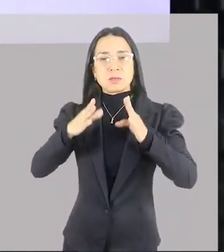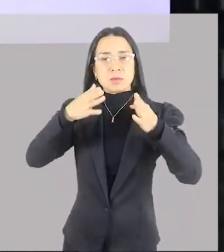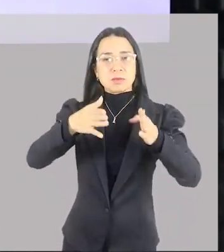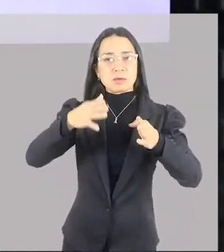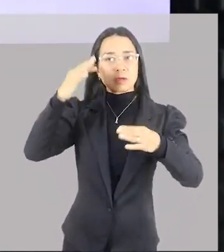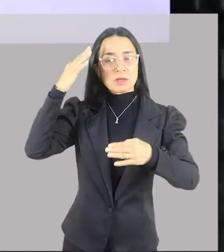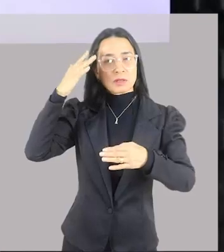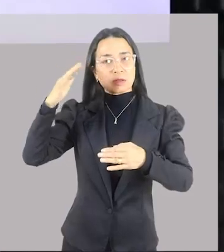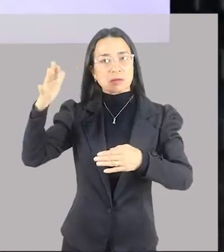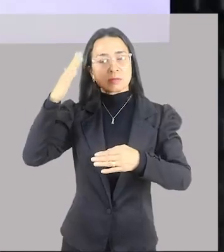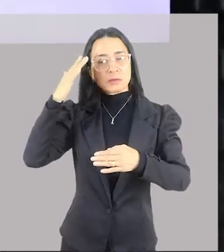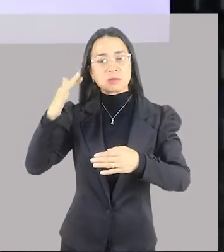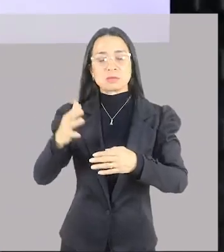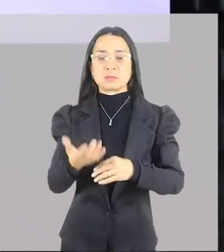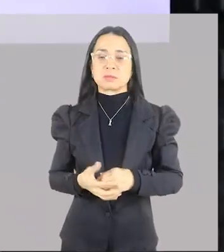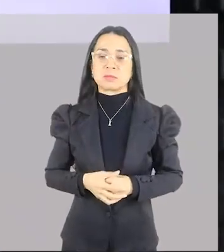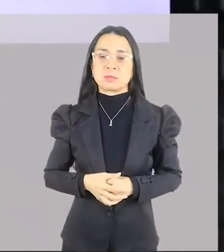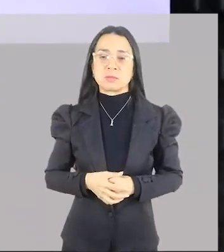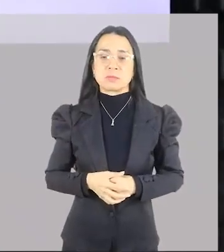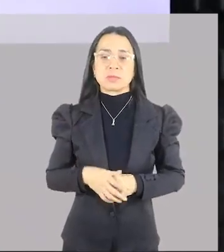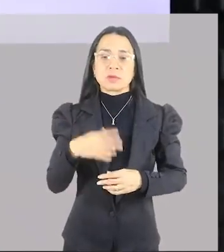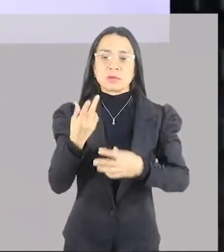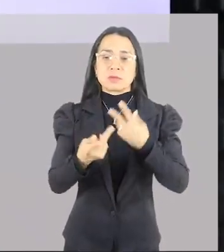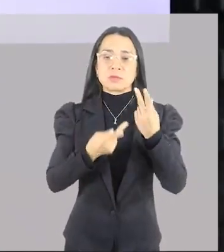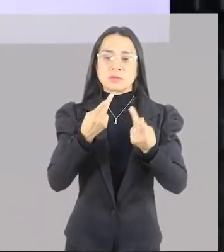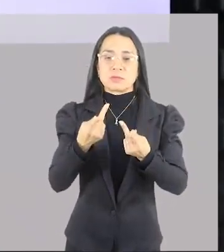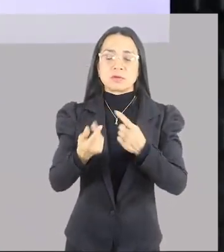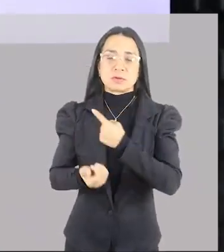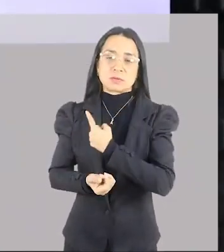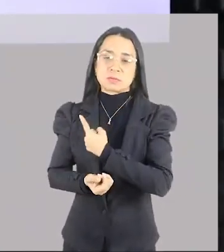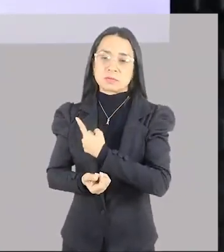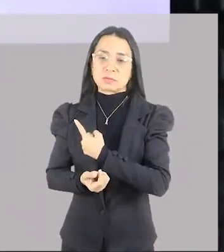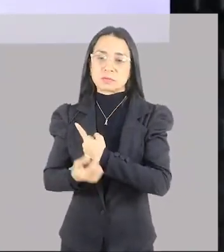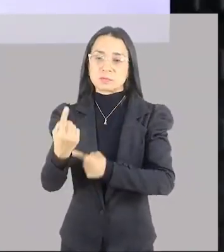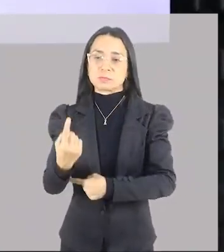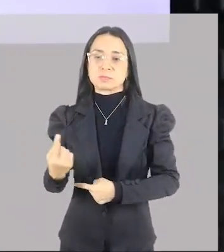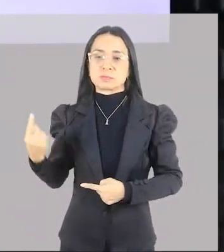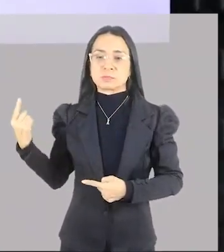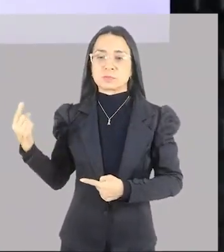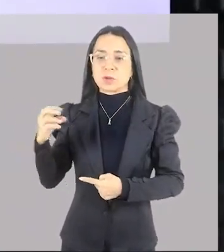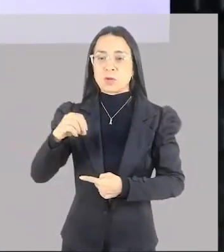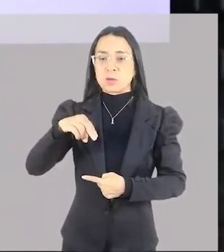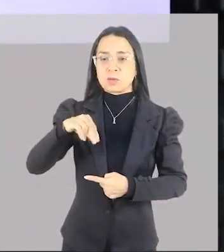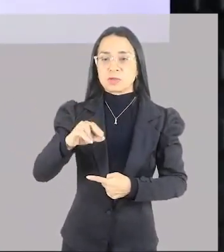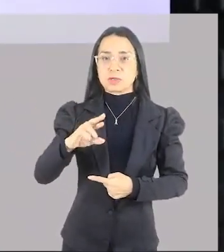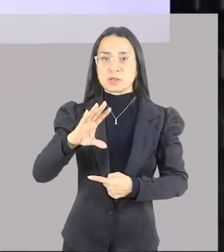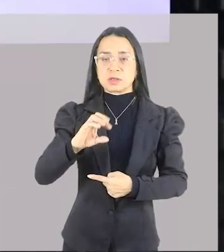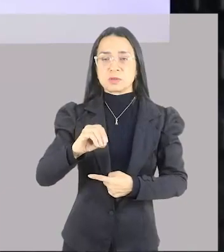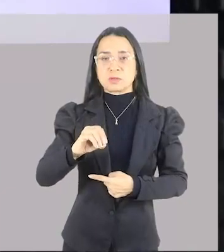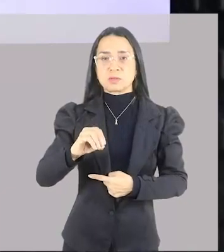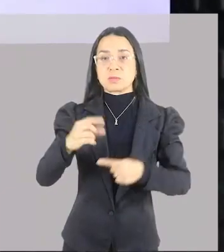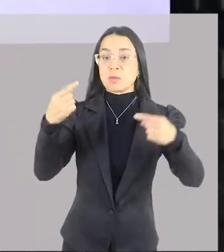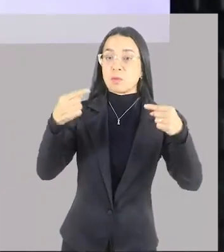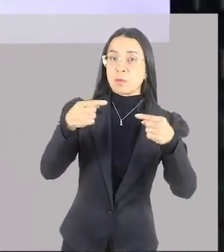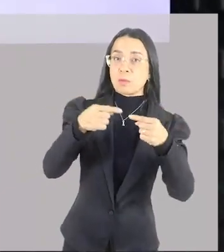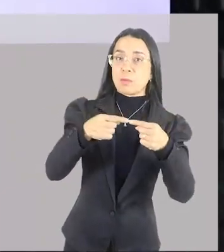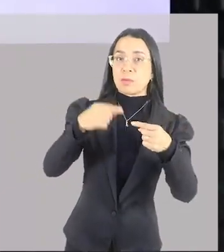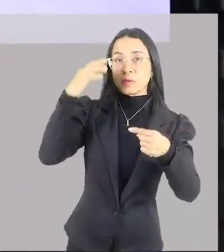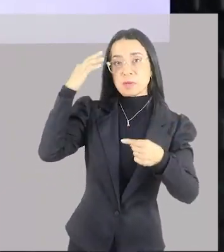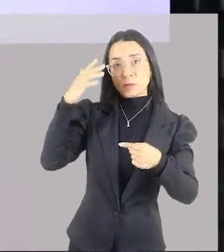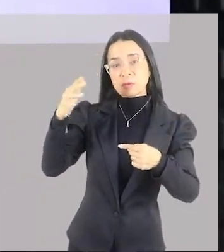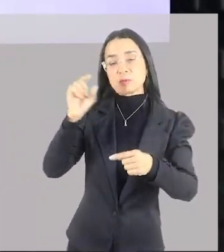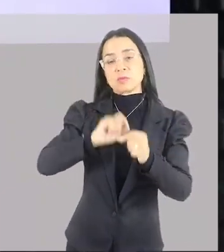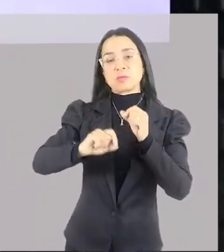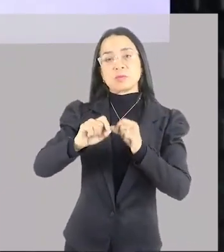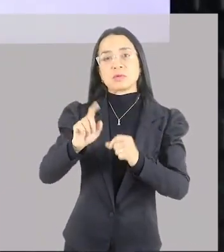sua imaginação. Quando ele coloca aqui caráter onírico, esse onírico tem a ver com os sonhos, certo?